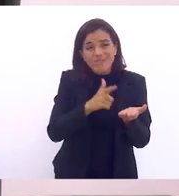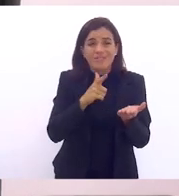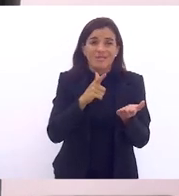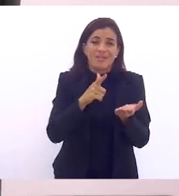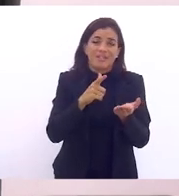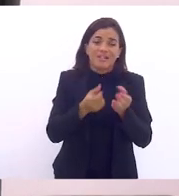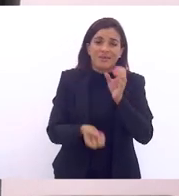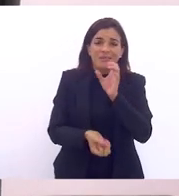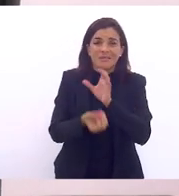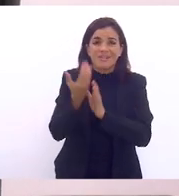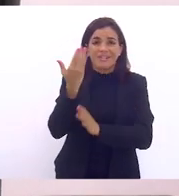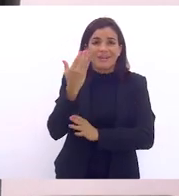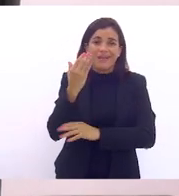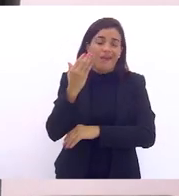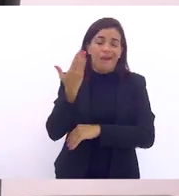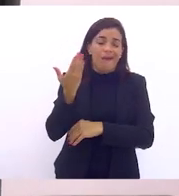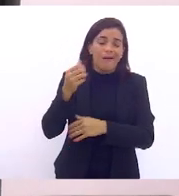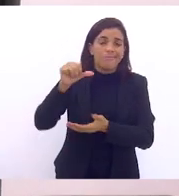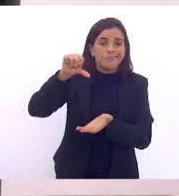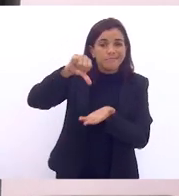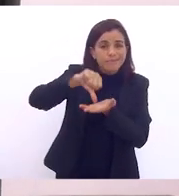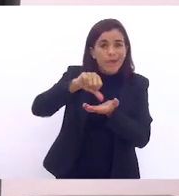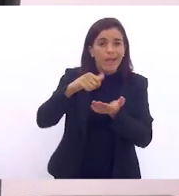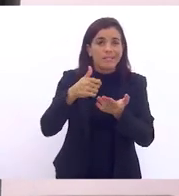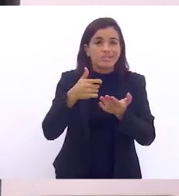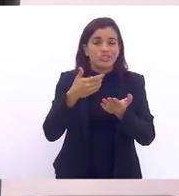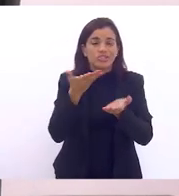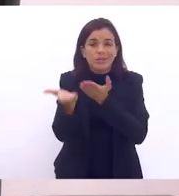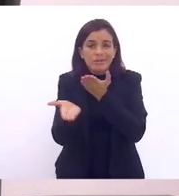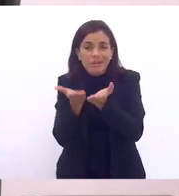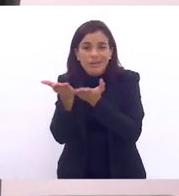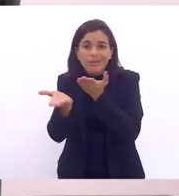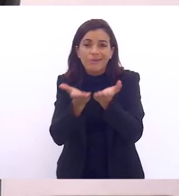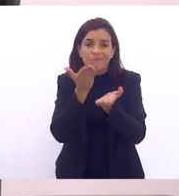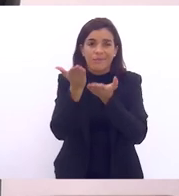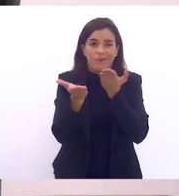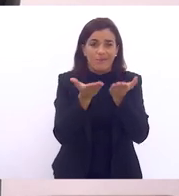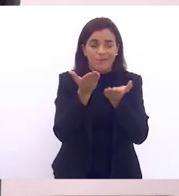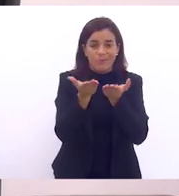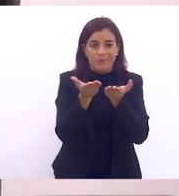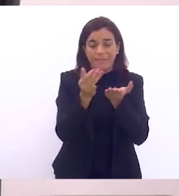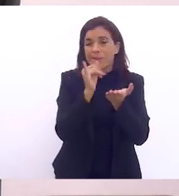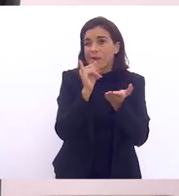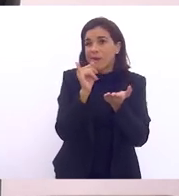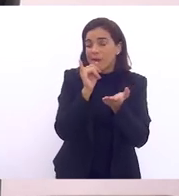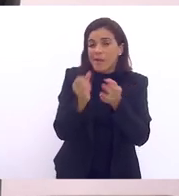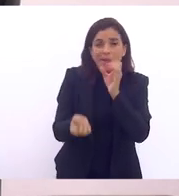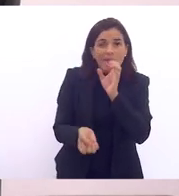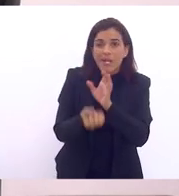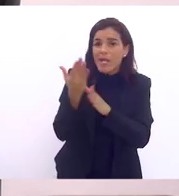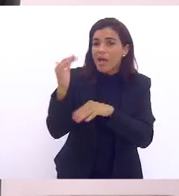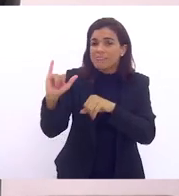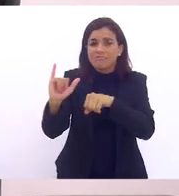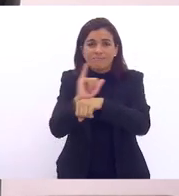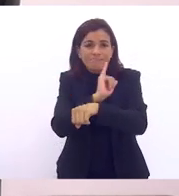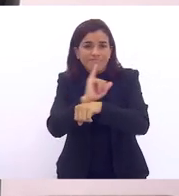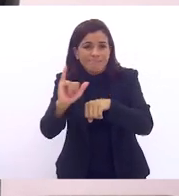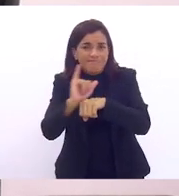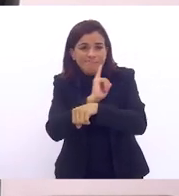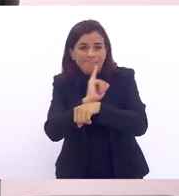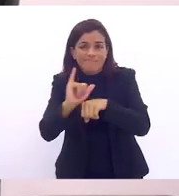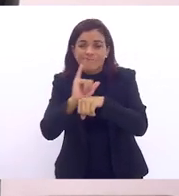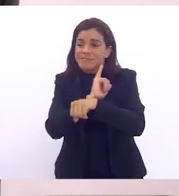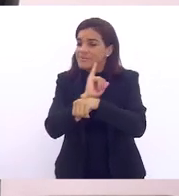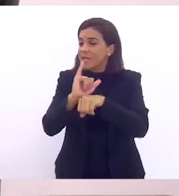atendimento né Para para que se criasse um multirão para se criar alguma coisa que vocês